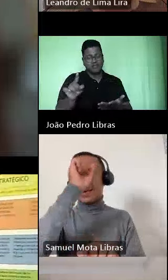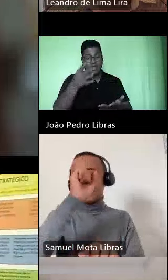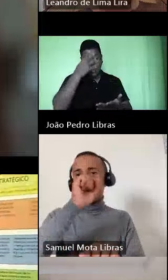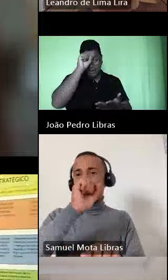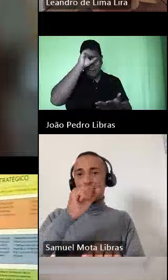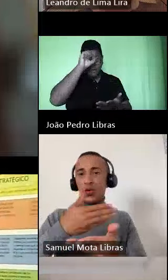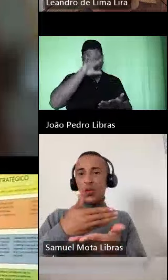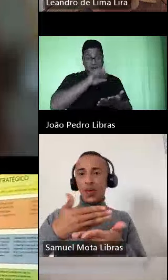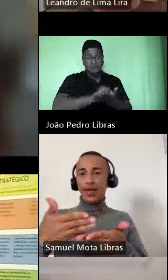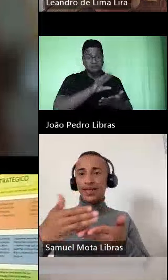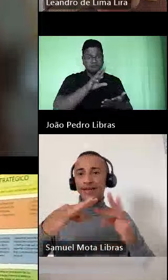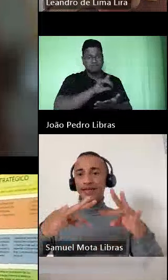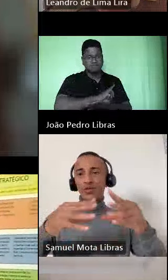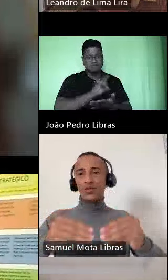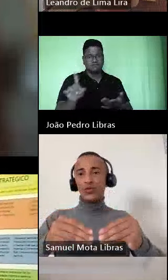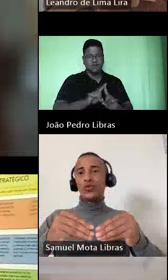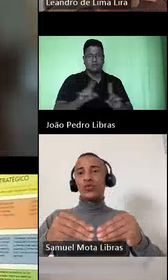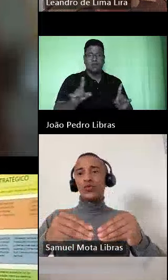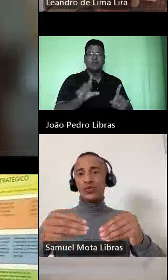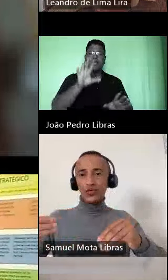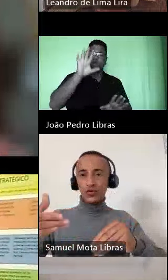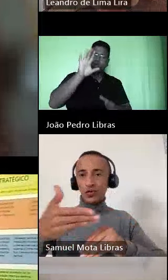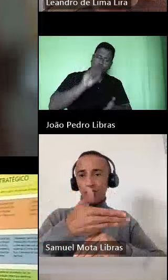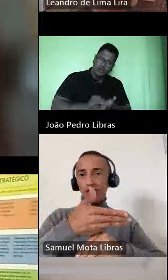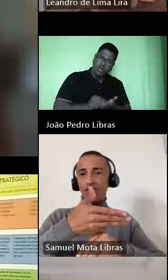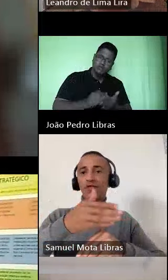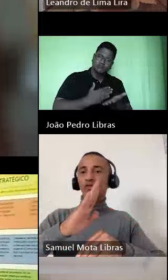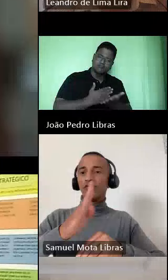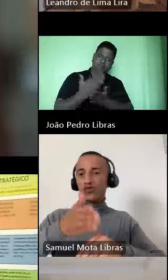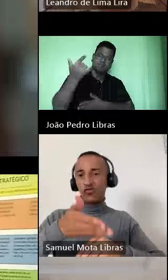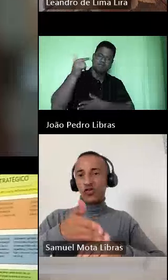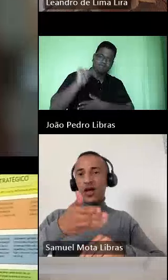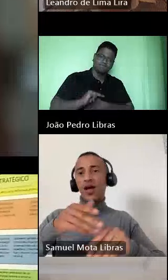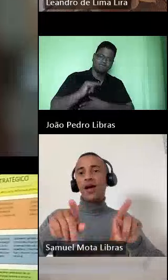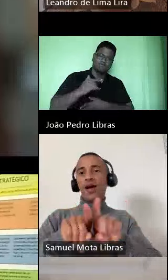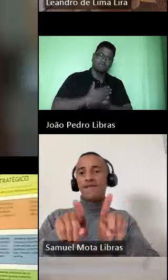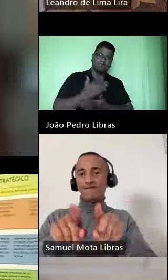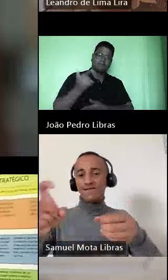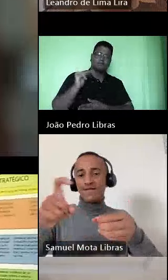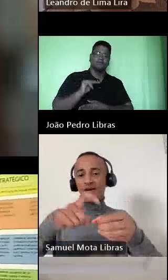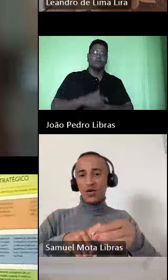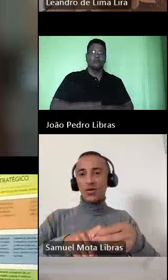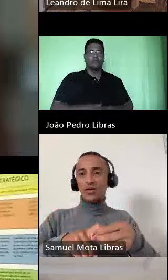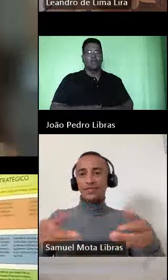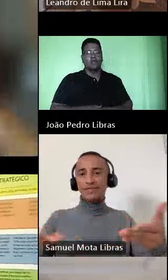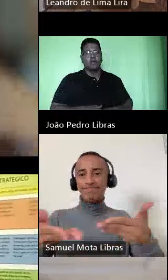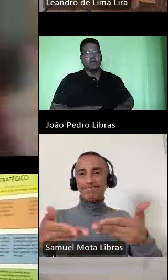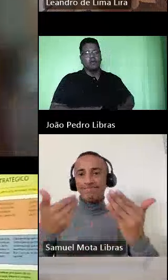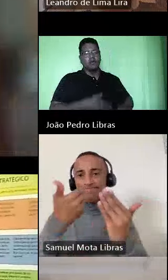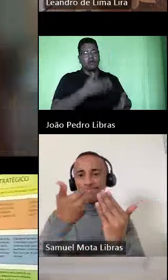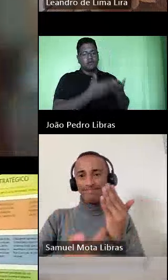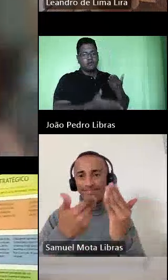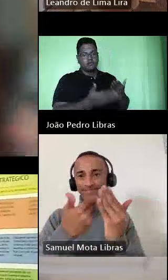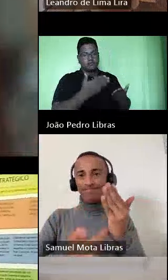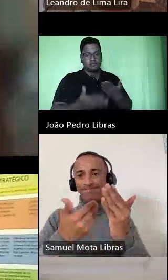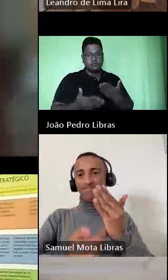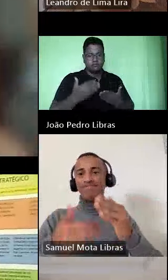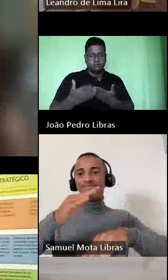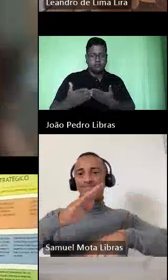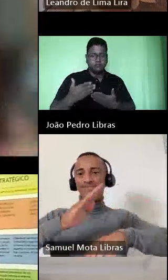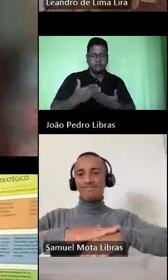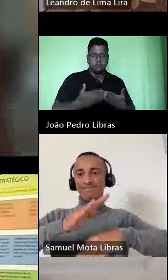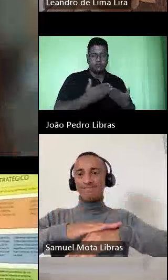novo Era para sair já da etapa de aprendizagem e a gente volta pro zero de novo né a gente vai perdendo tempo que aí vai começar a descobrir L aí